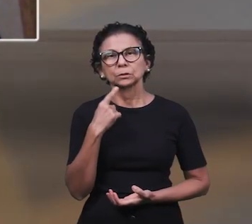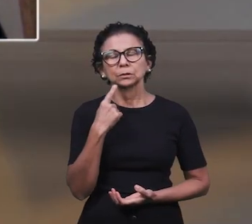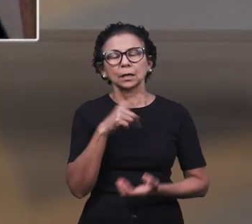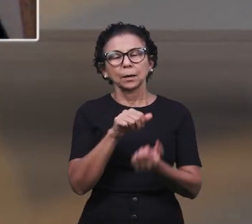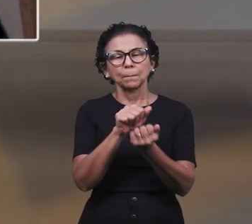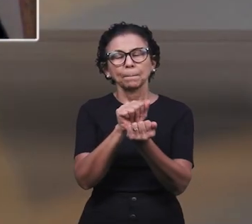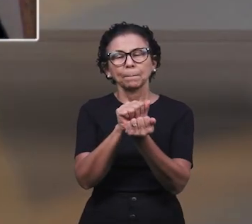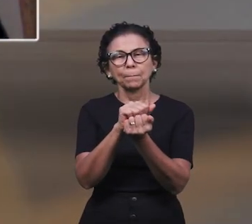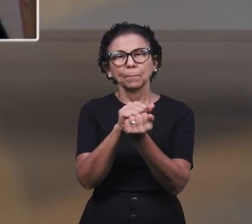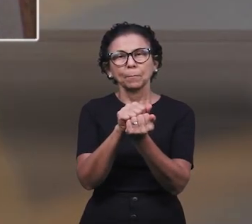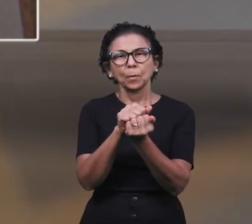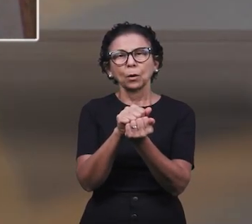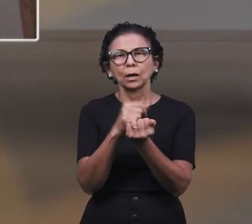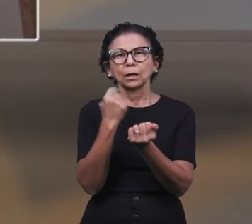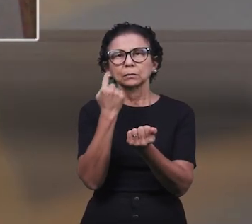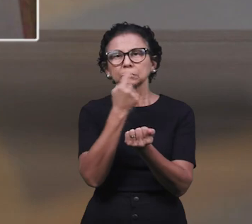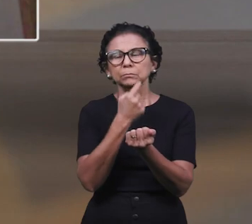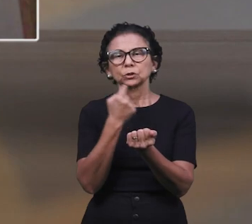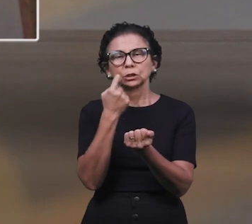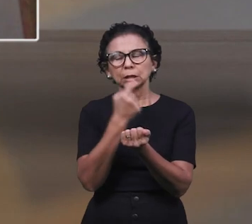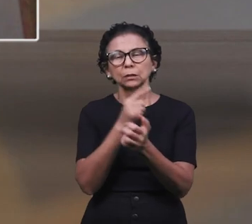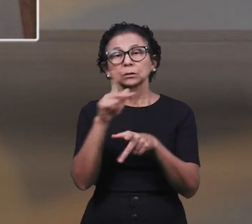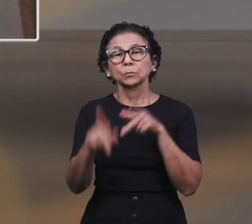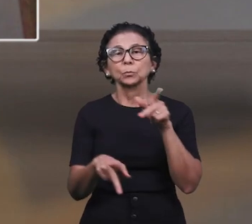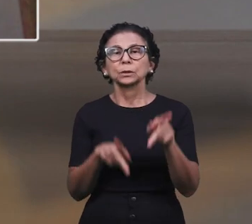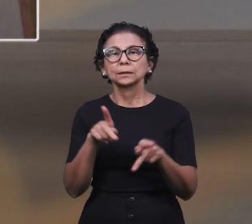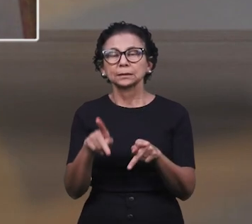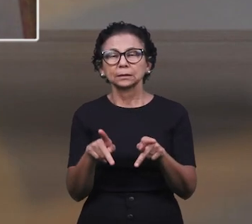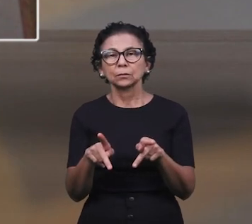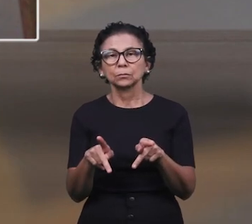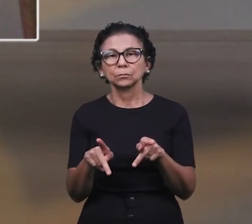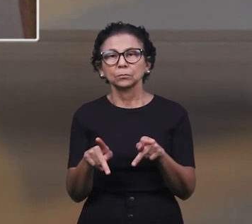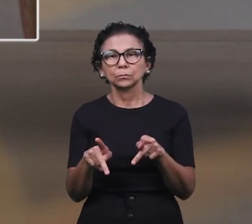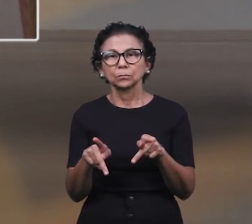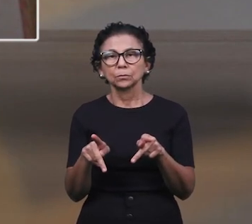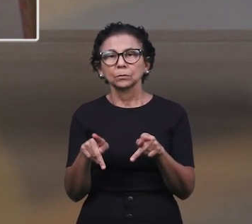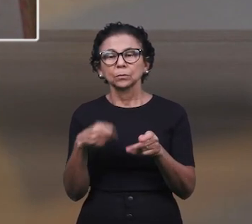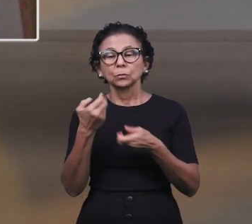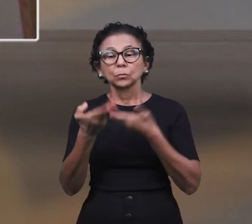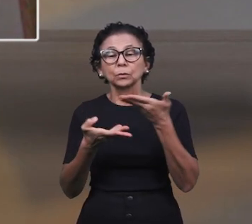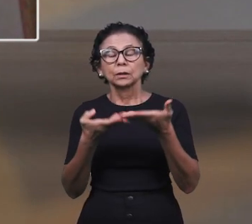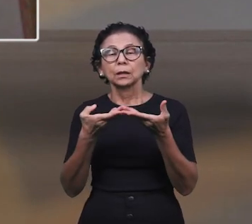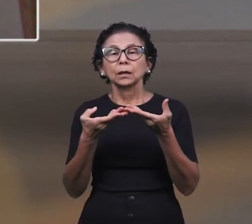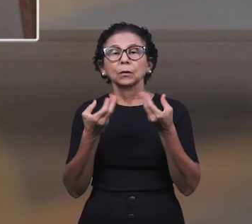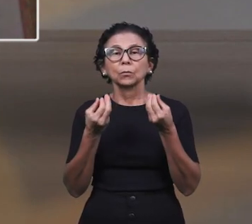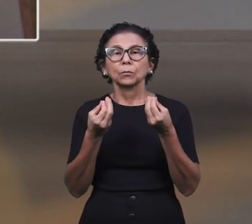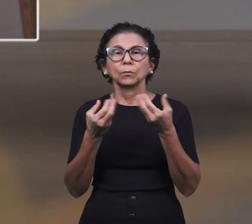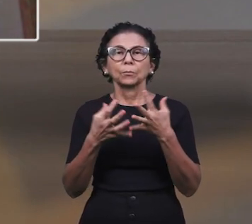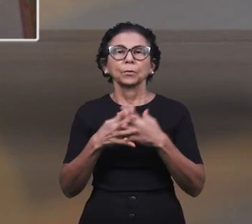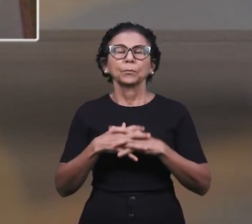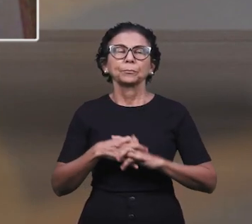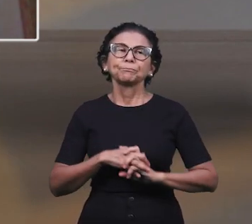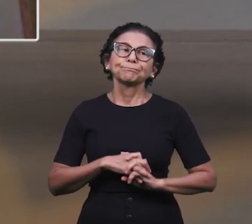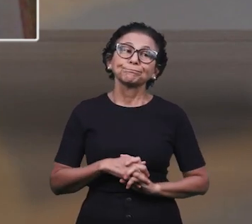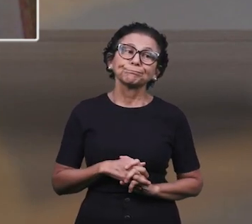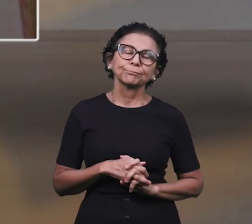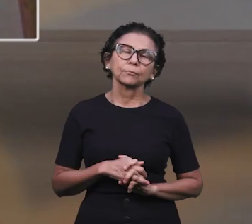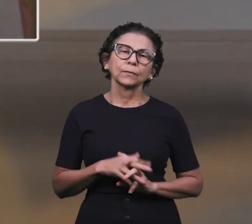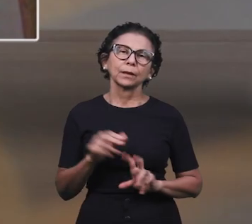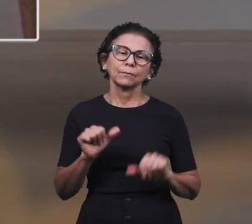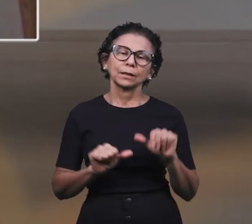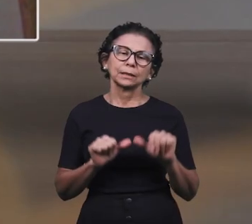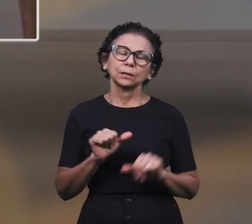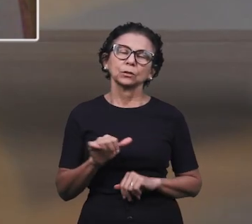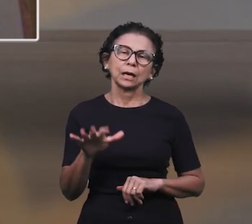É importante entrarmos nesse aspecto porque, se nós olharmos como que está a situação da odontologia